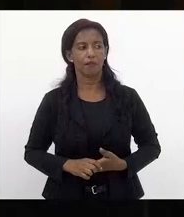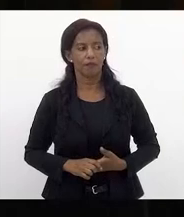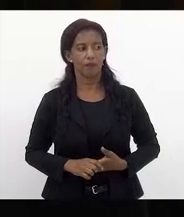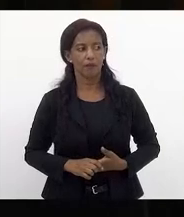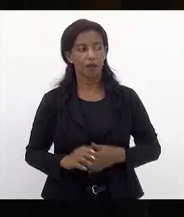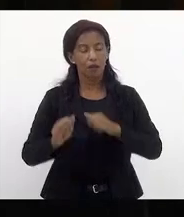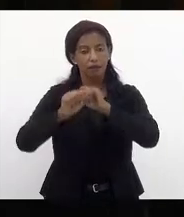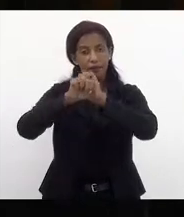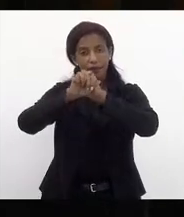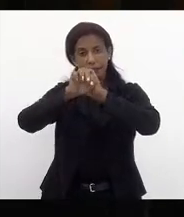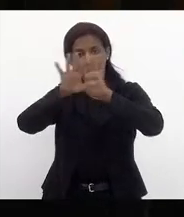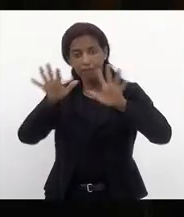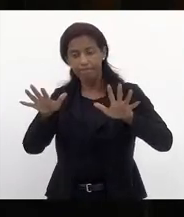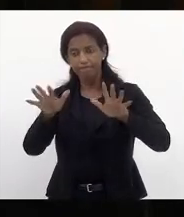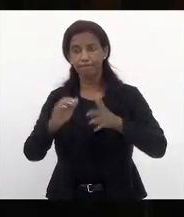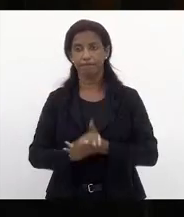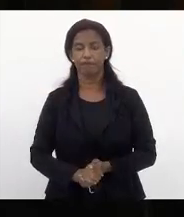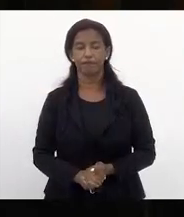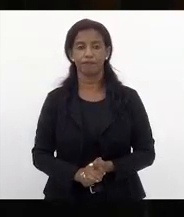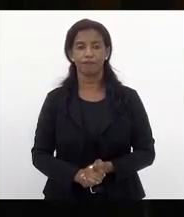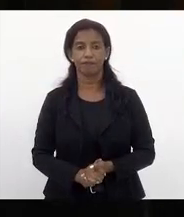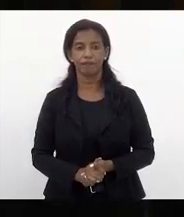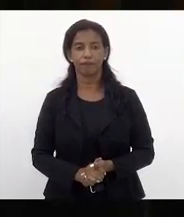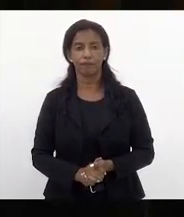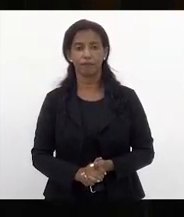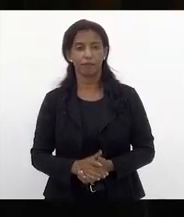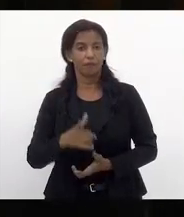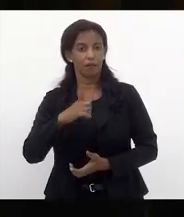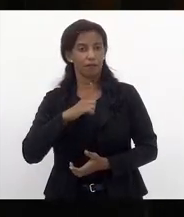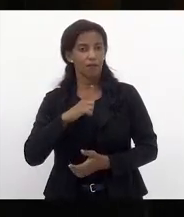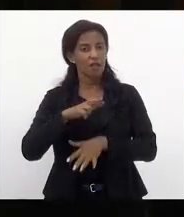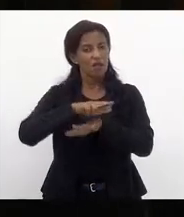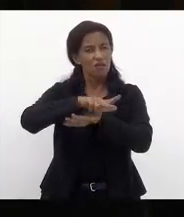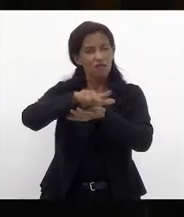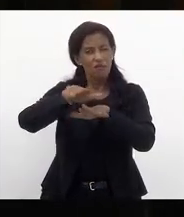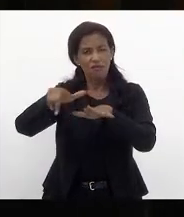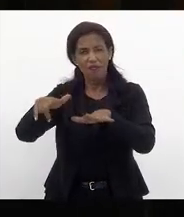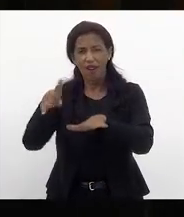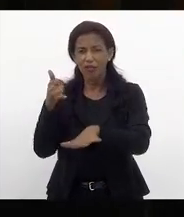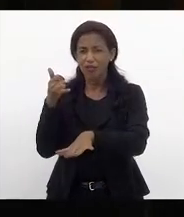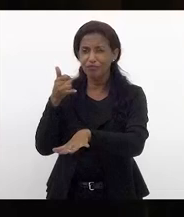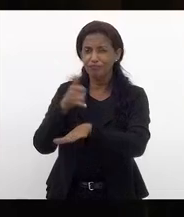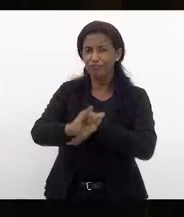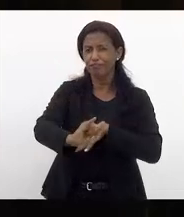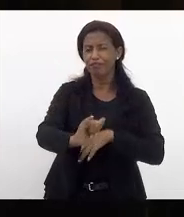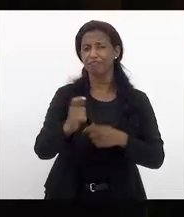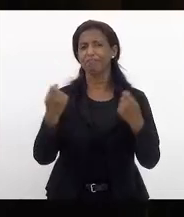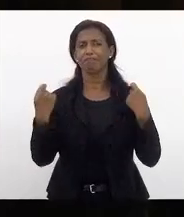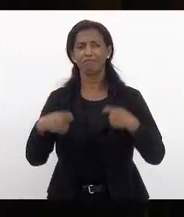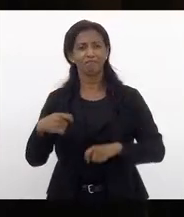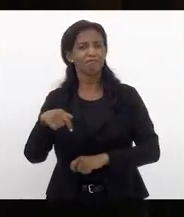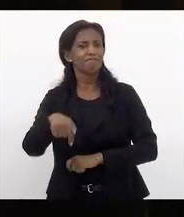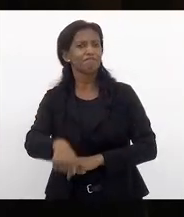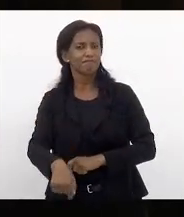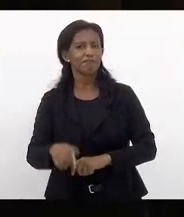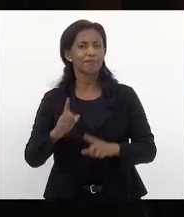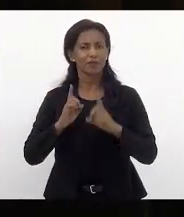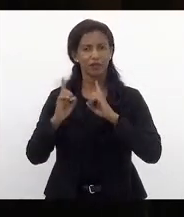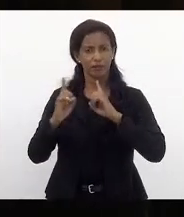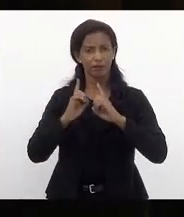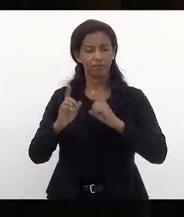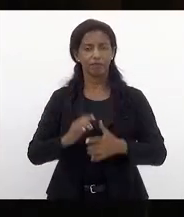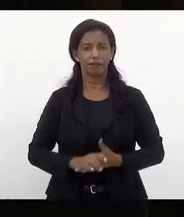fica claro que existem ali vários equívocos que a gente precisa aqui estar